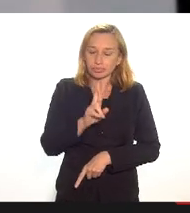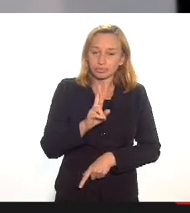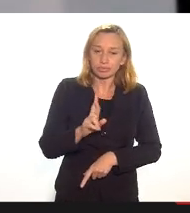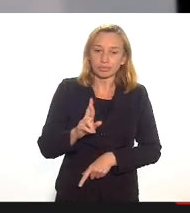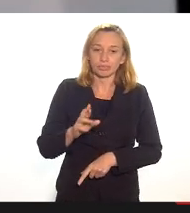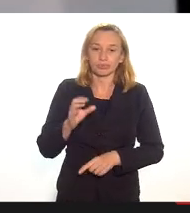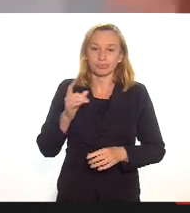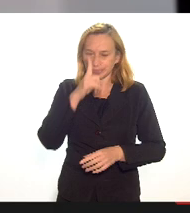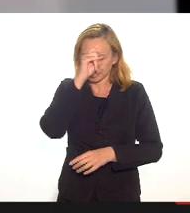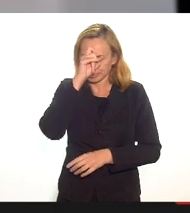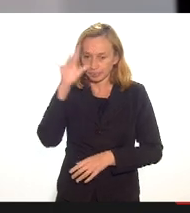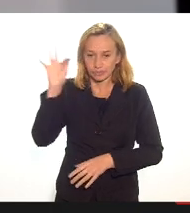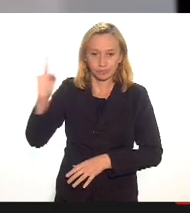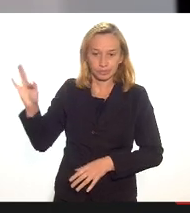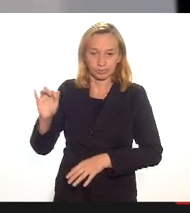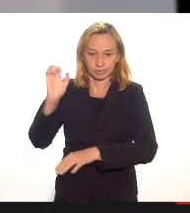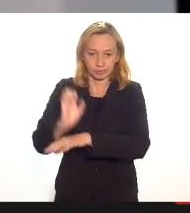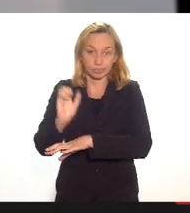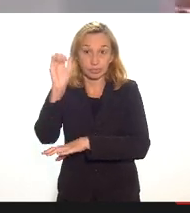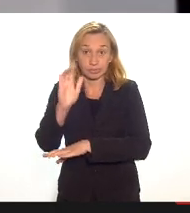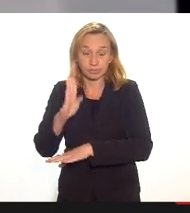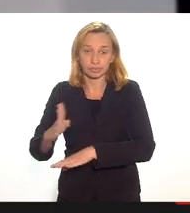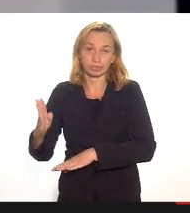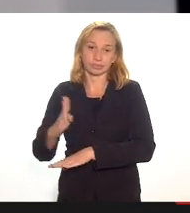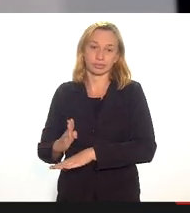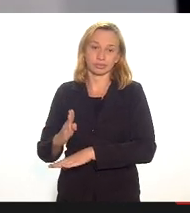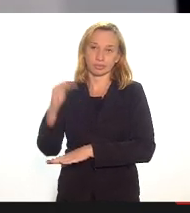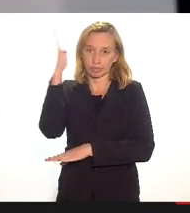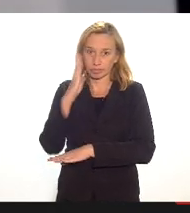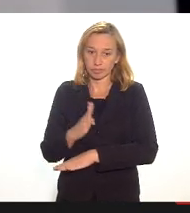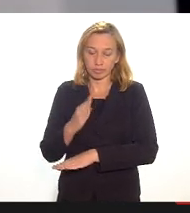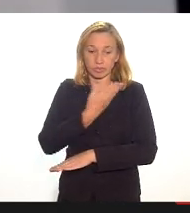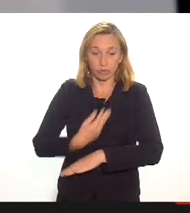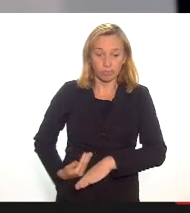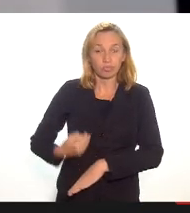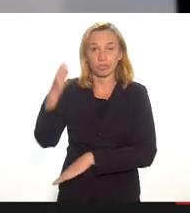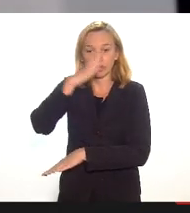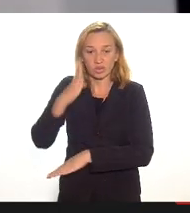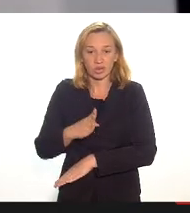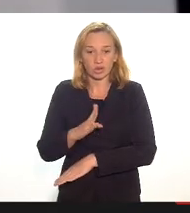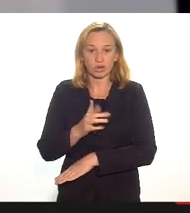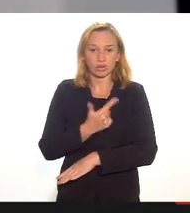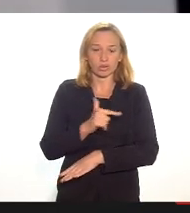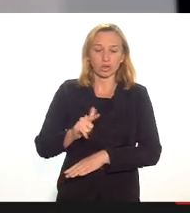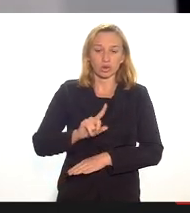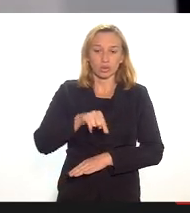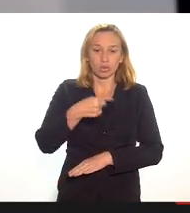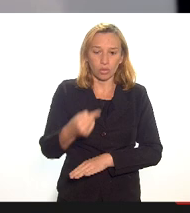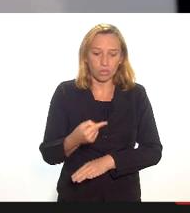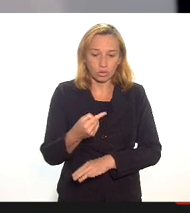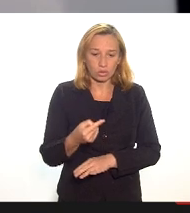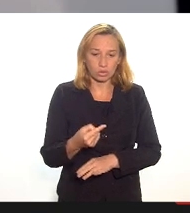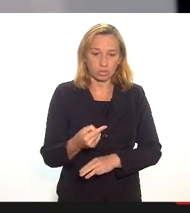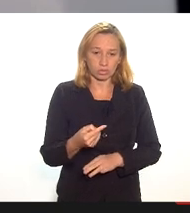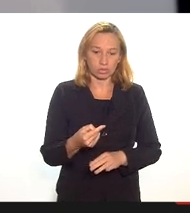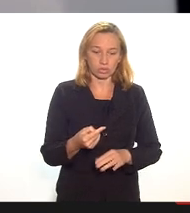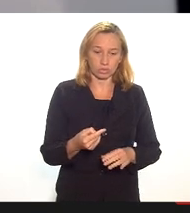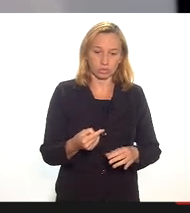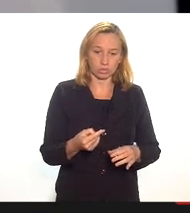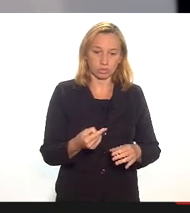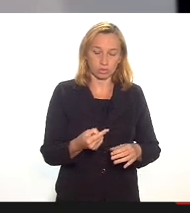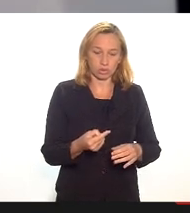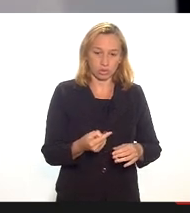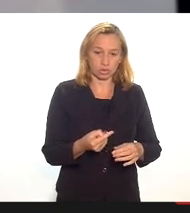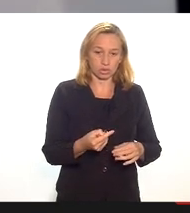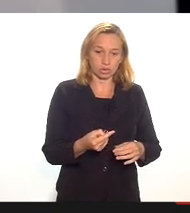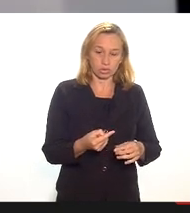federais chama-se Estado brasileiro, governo brasileiro. Não existe a hipótese de que esses hospitais sejam geridos por